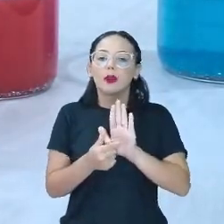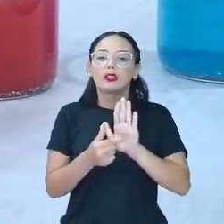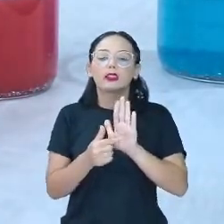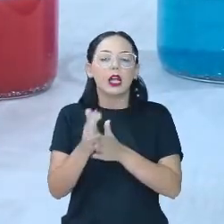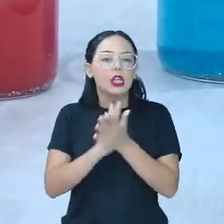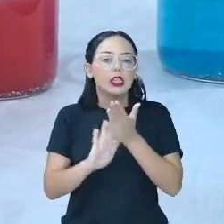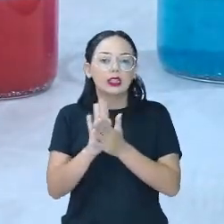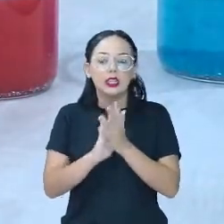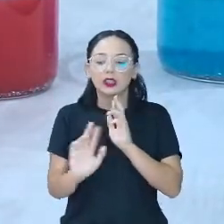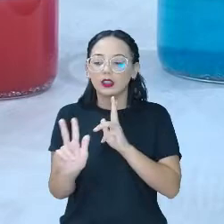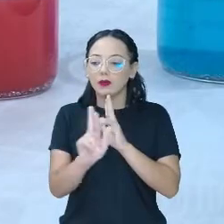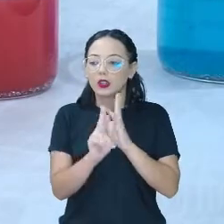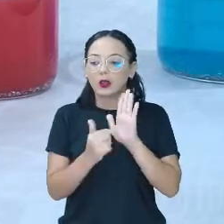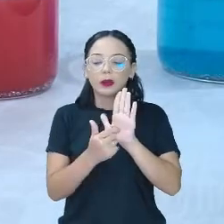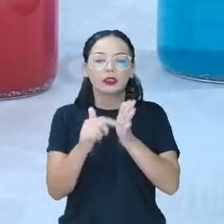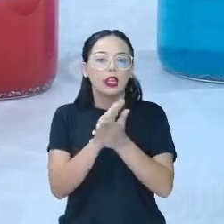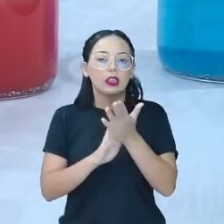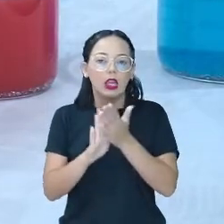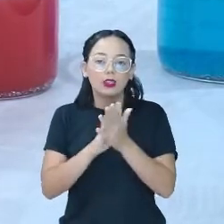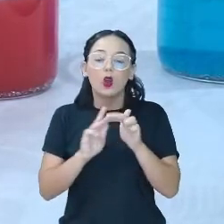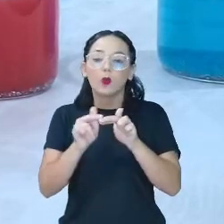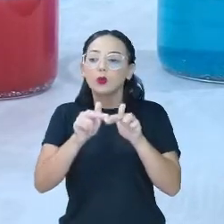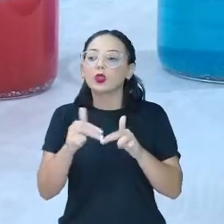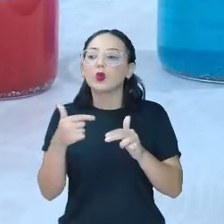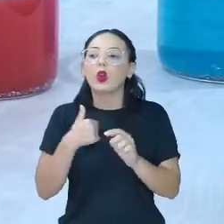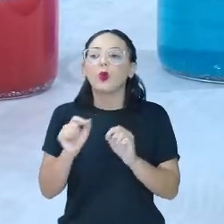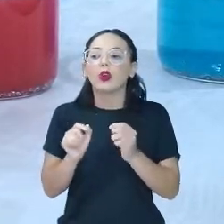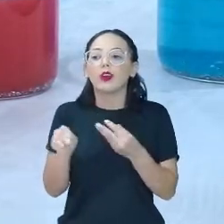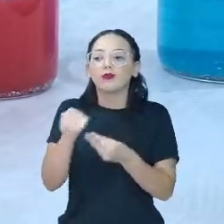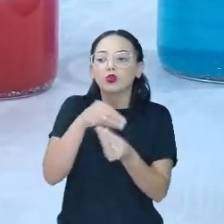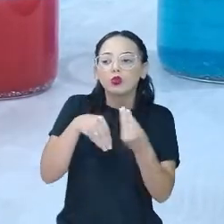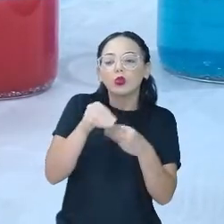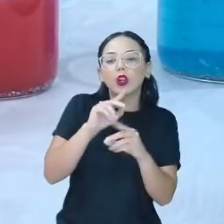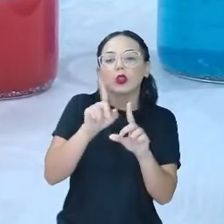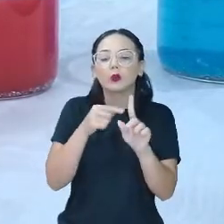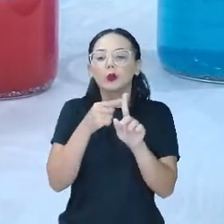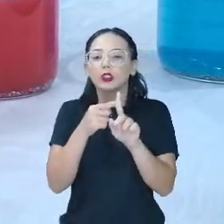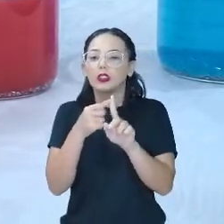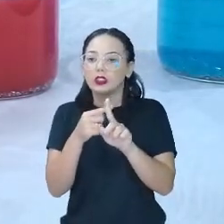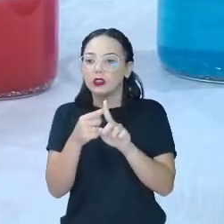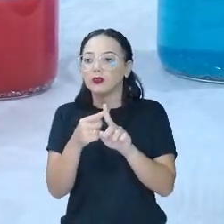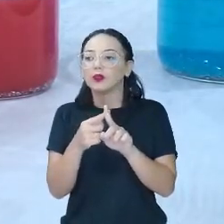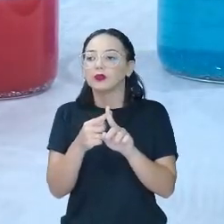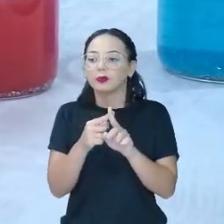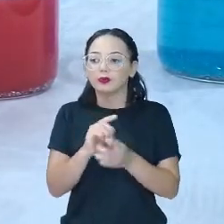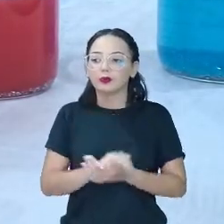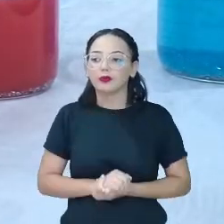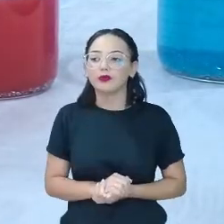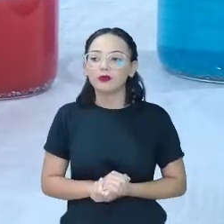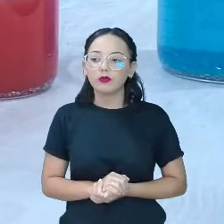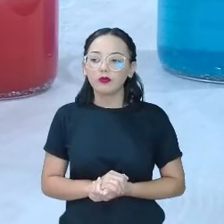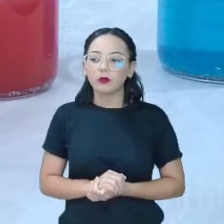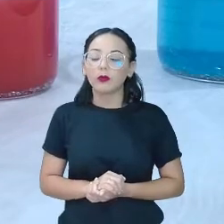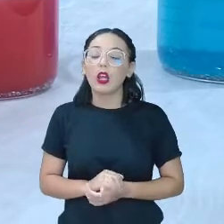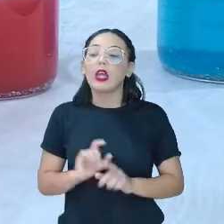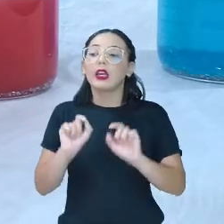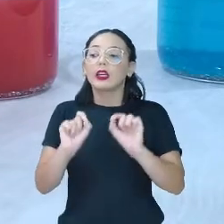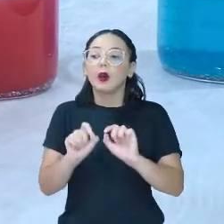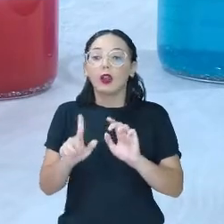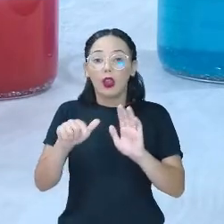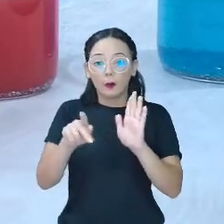apresentar nenhuma diferenciação. Então, aqui eu estou brincando mais com o positivo, que é o